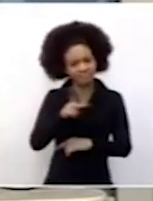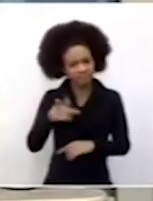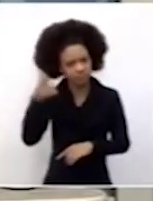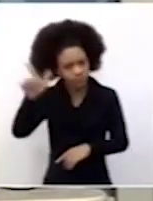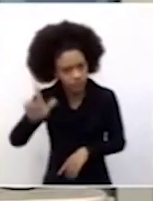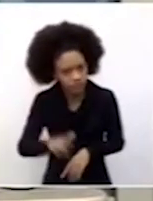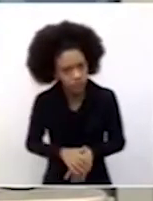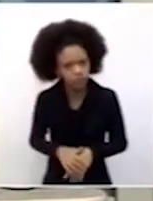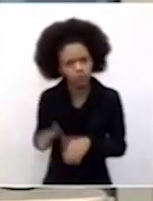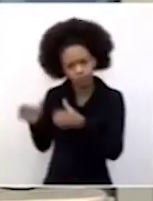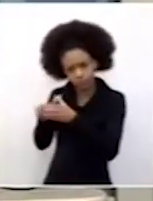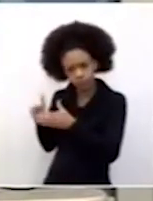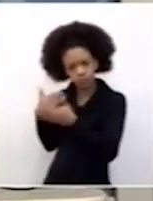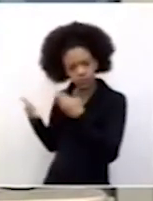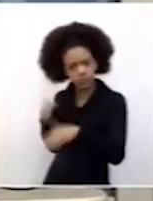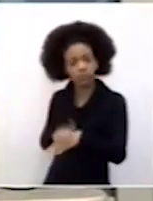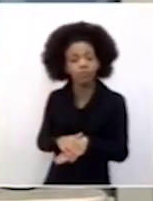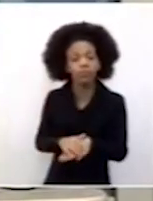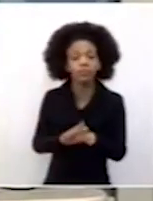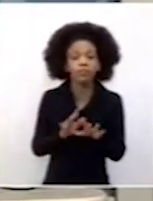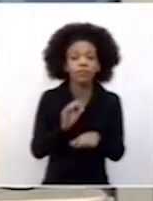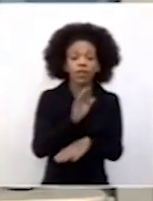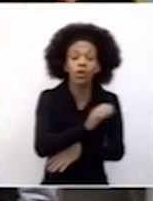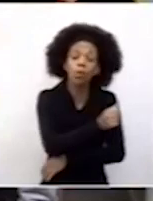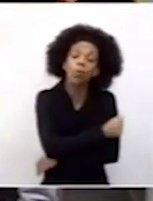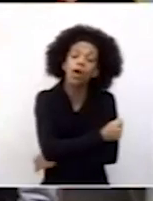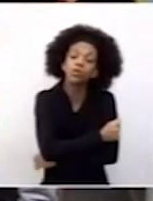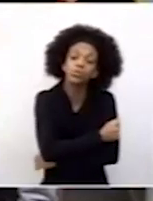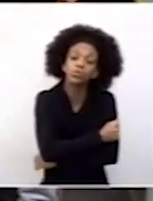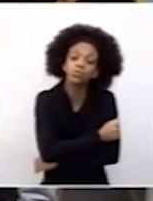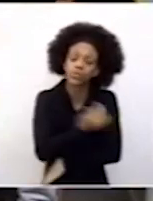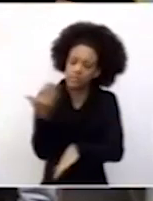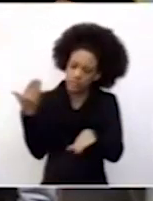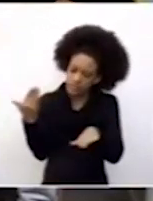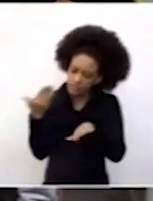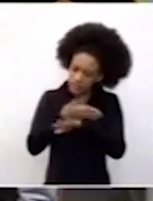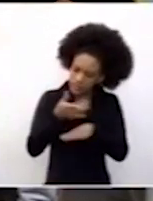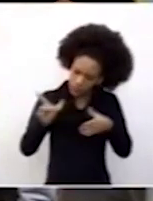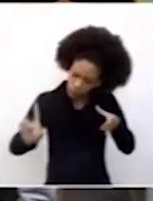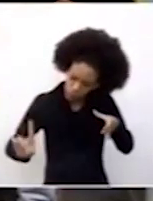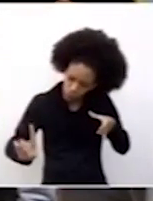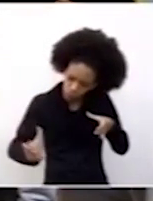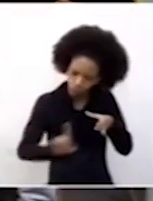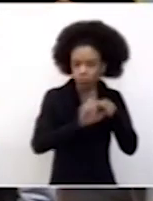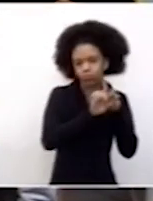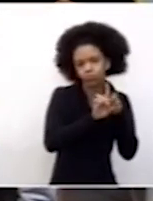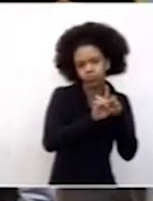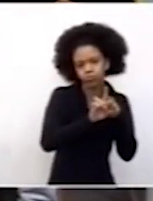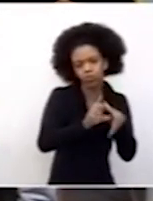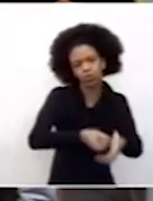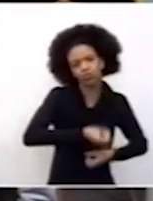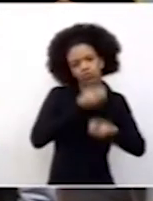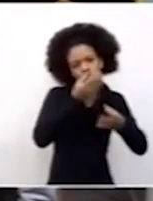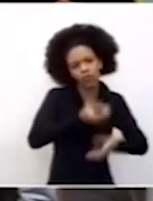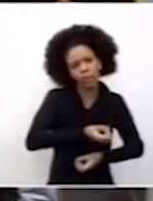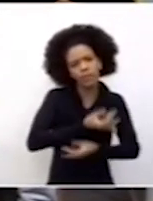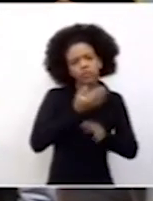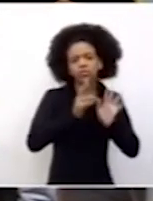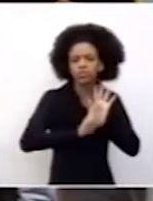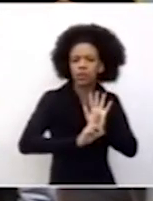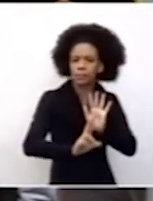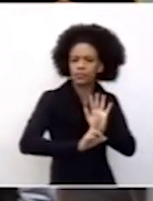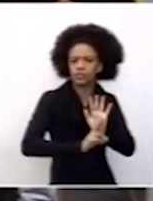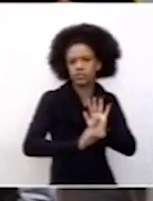destacando aqui no chat, né, é a questão de também o aluno acaba sendo inserido, né, na parte de informações, de